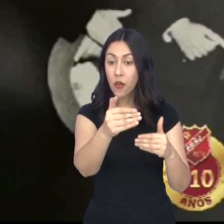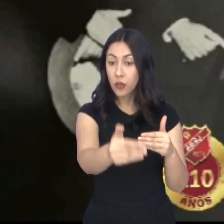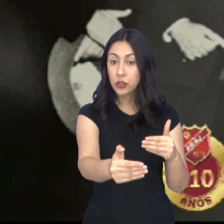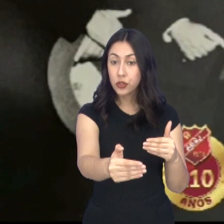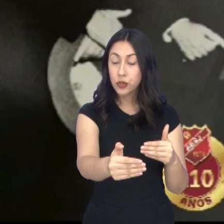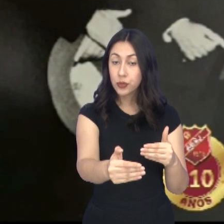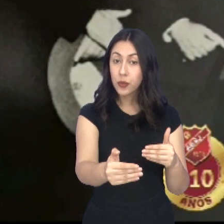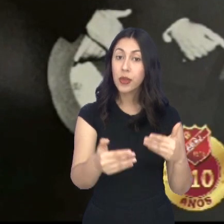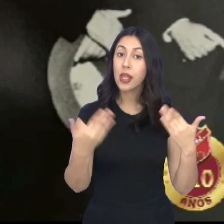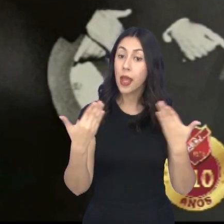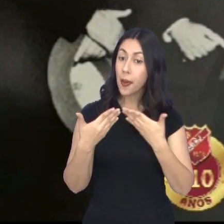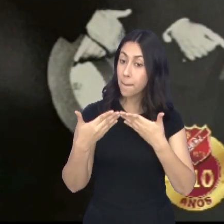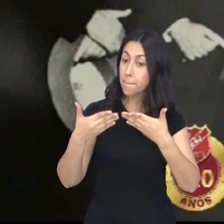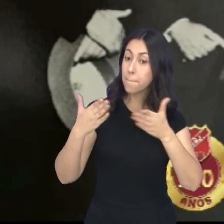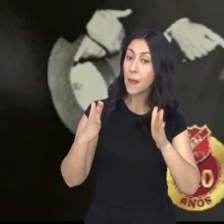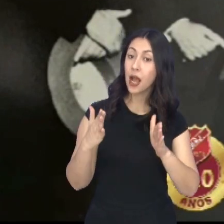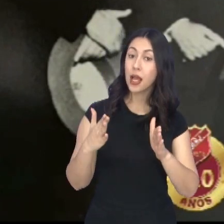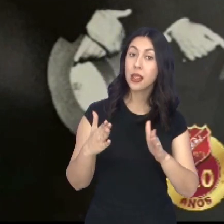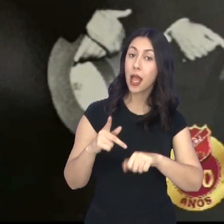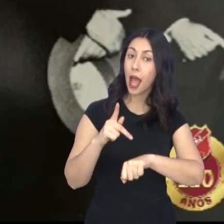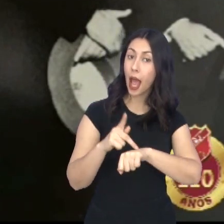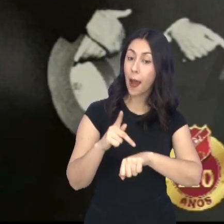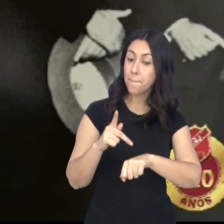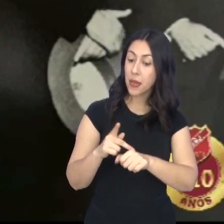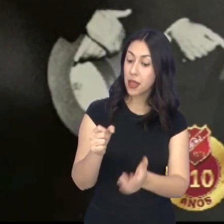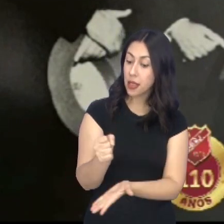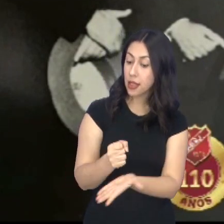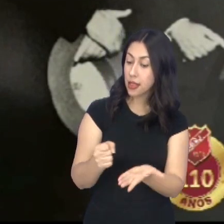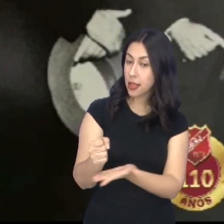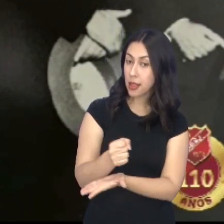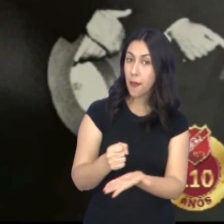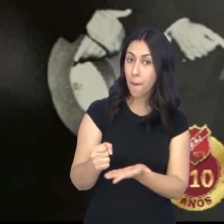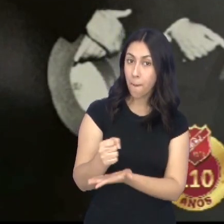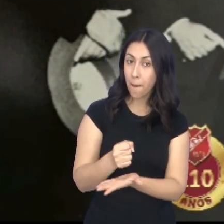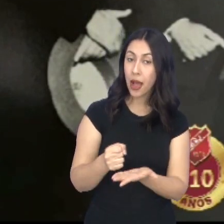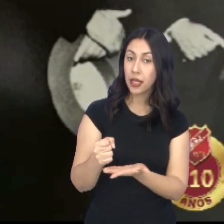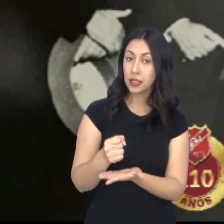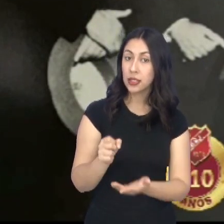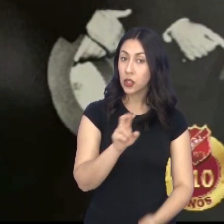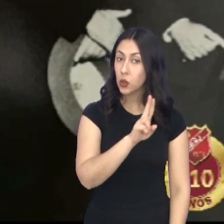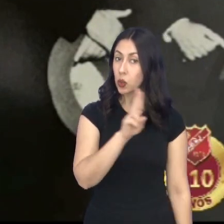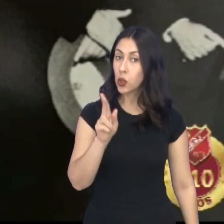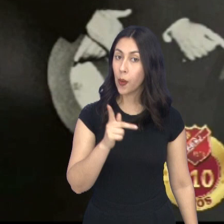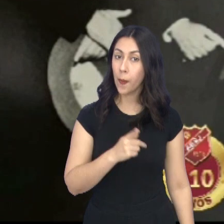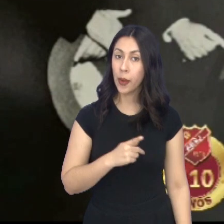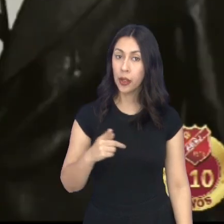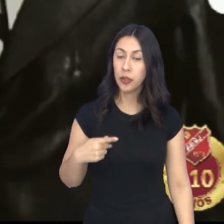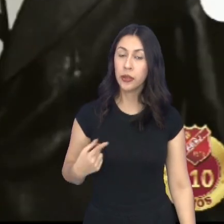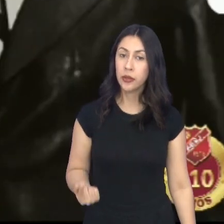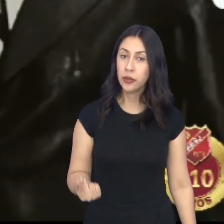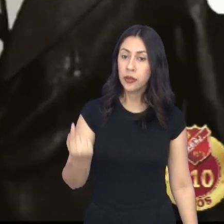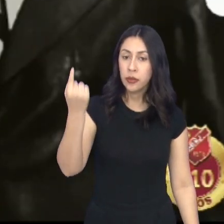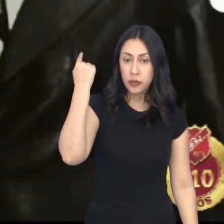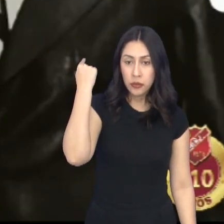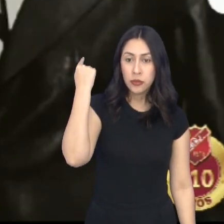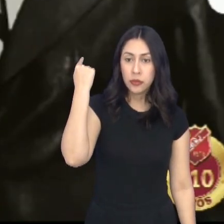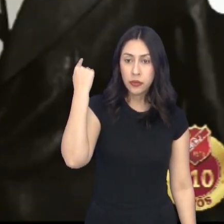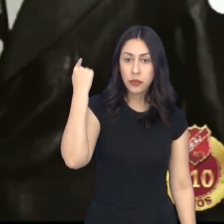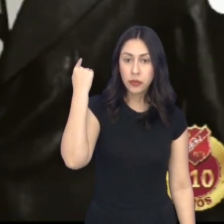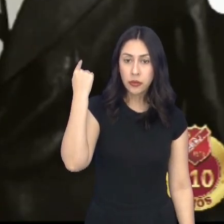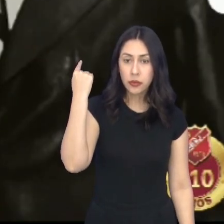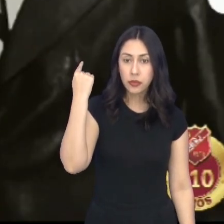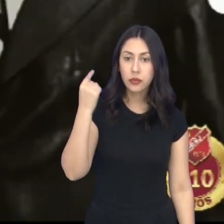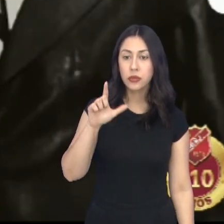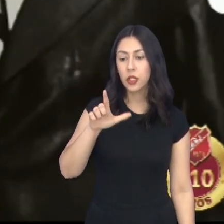É lançada a pedra fundamental do ginásio poliesportivo, que recebeu o nome do então presidente da Associação Esportiva São José na época,